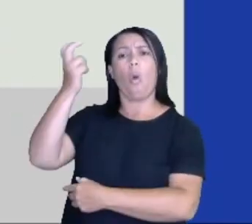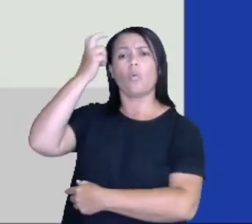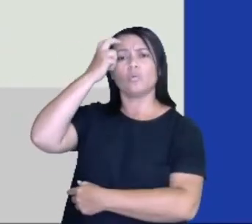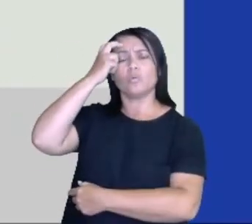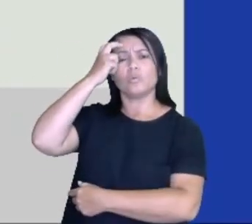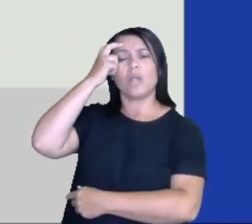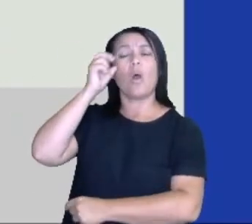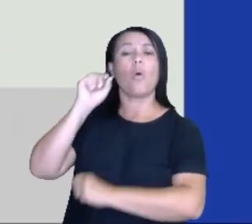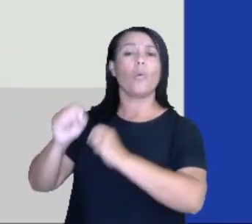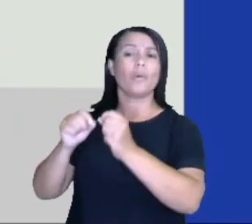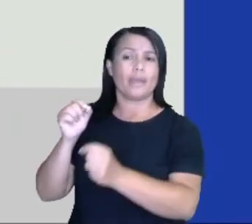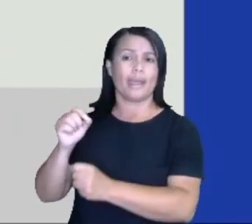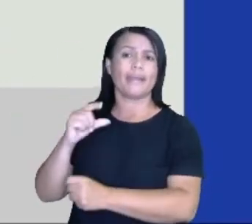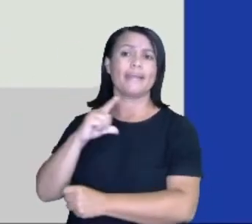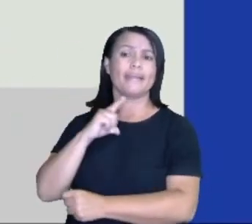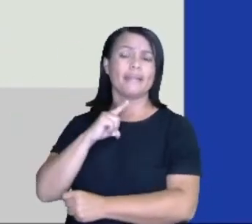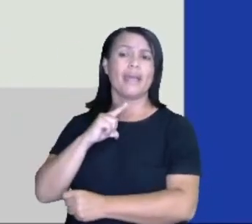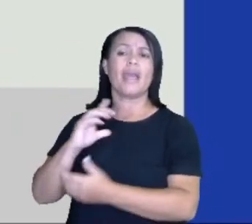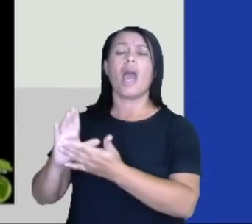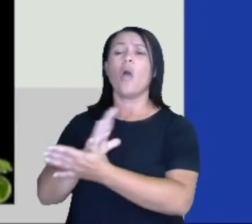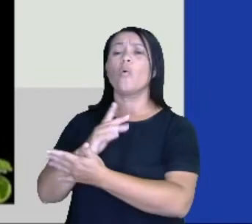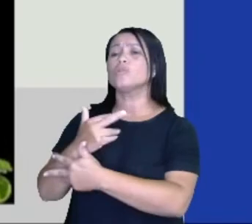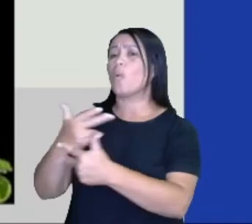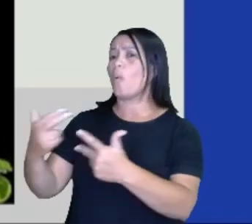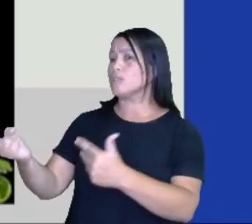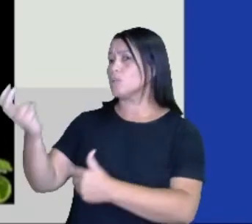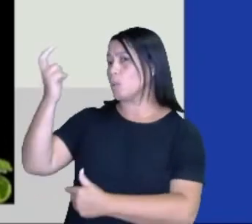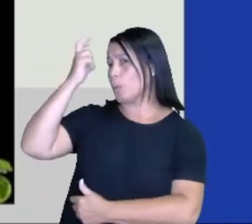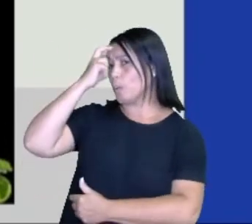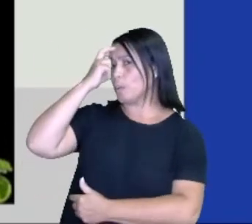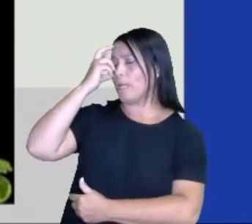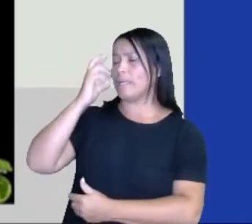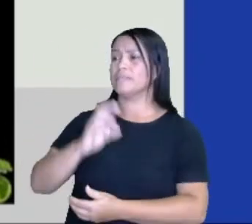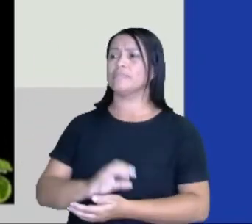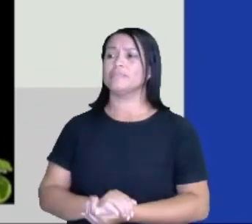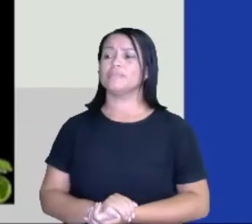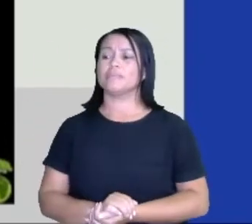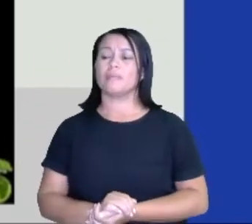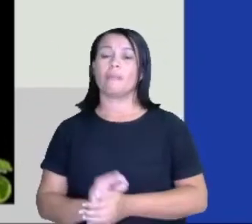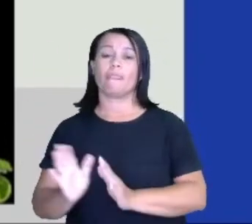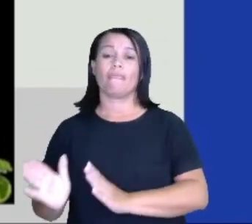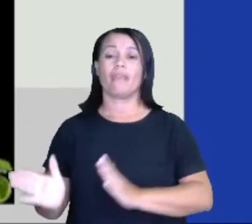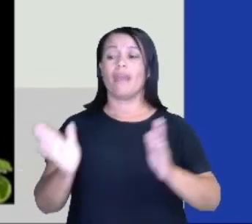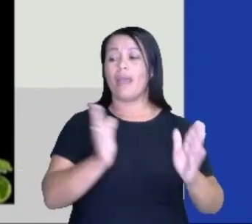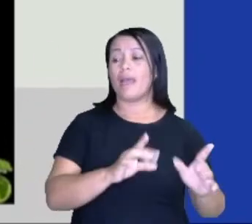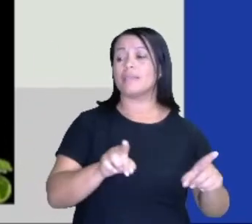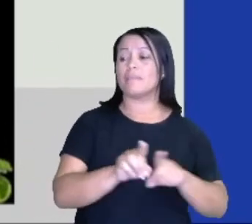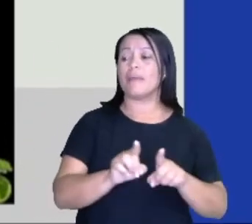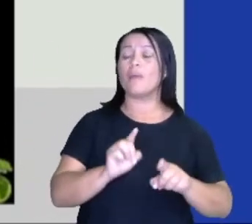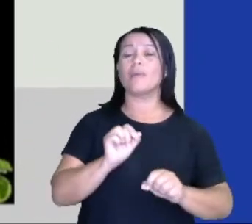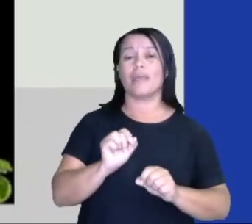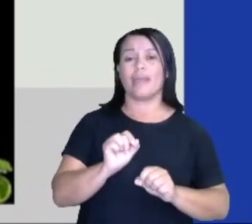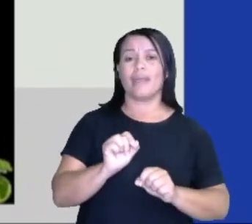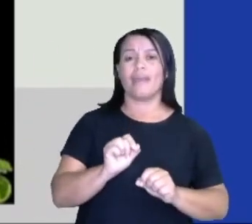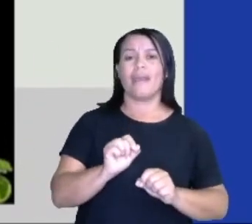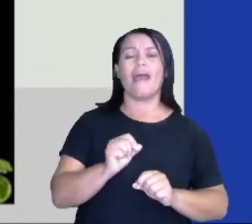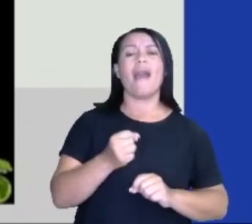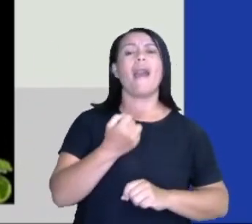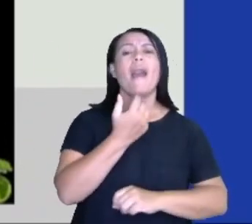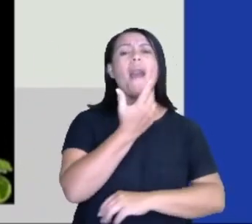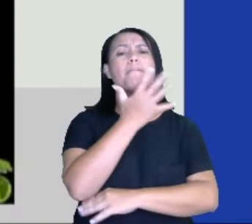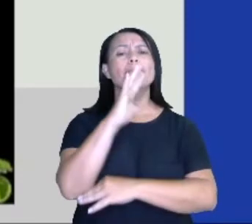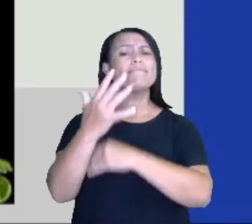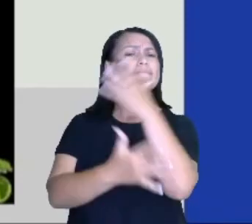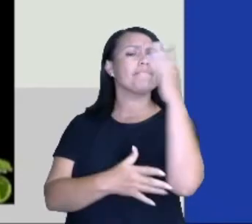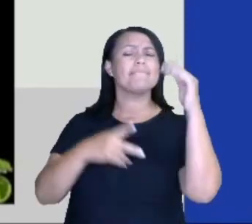onde o predomínio são dos elementos culturais. A paisagem pode mostrar como se organizou